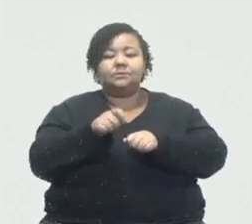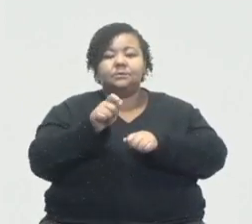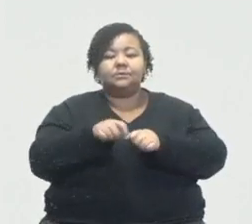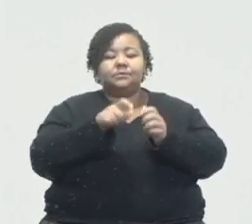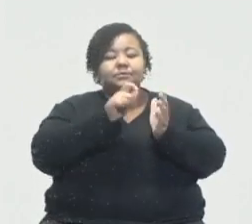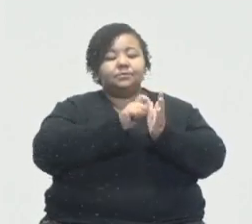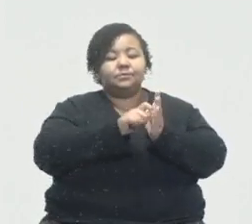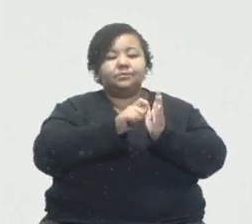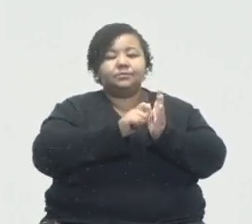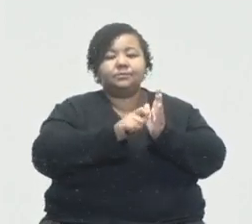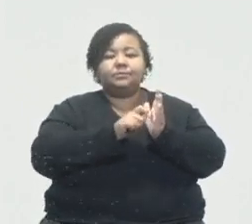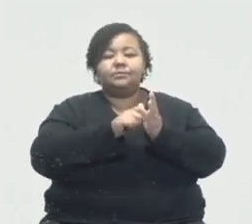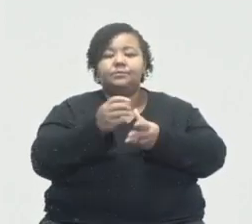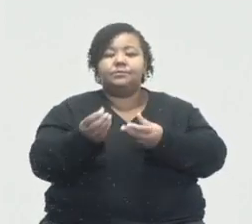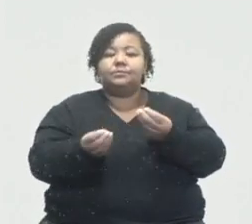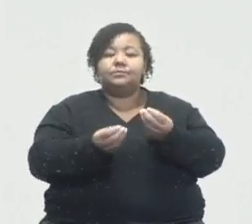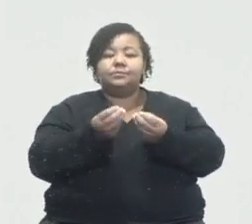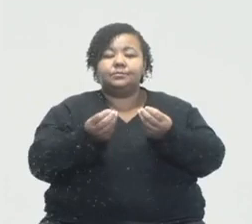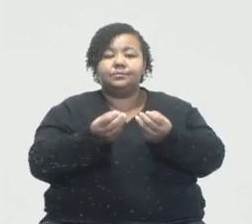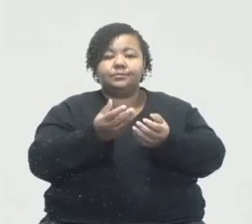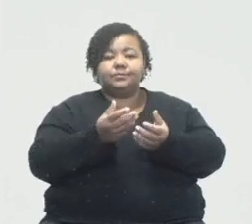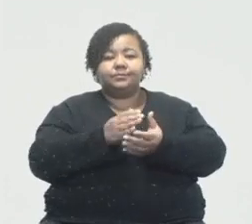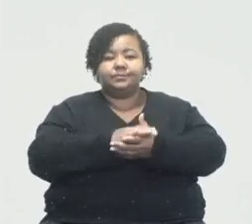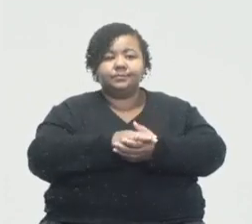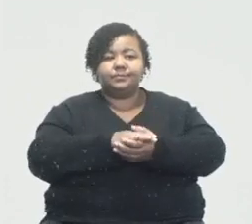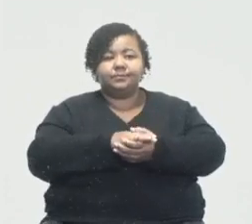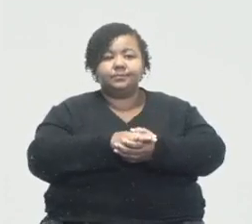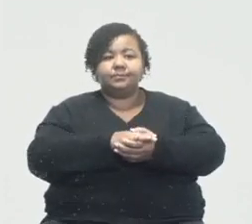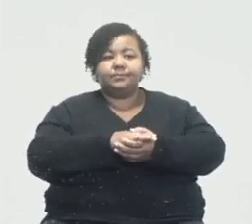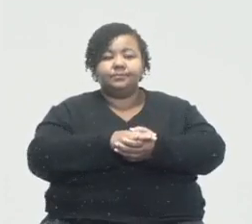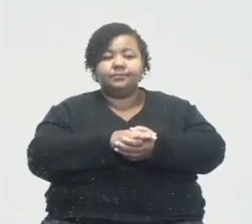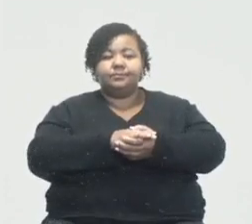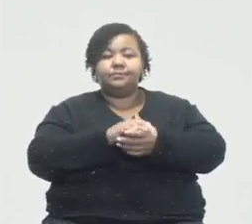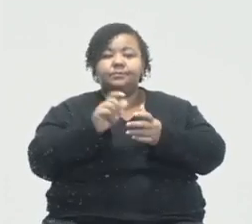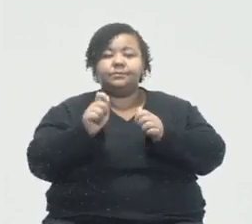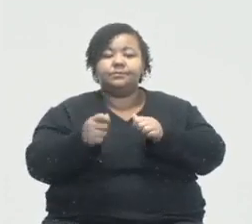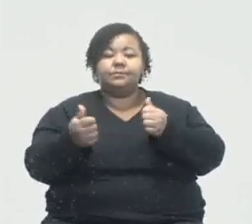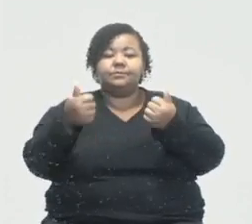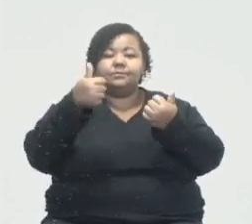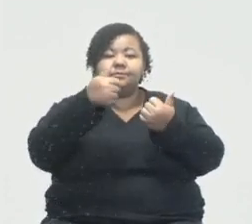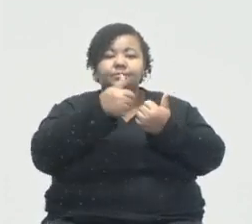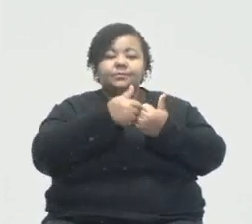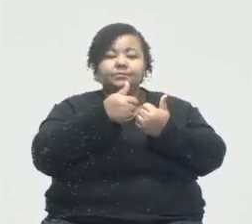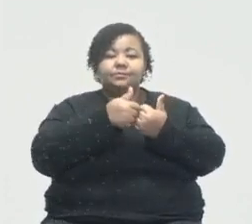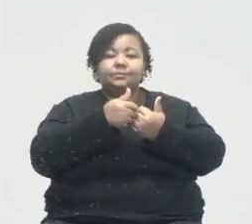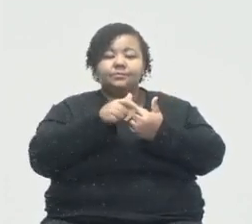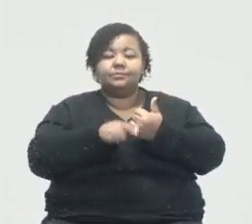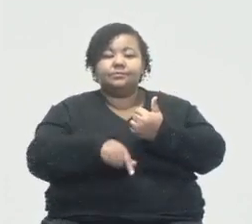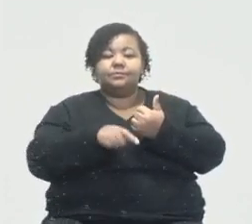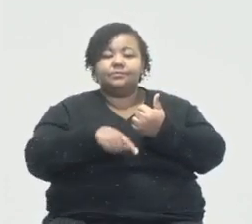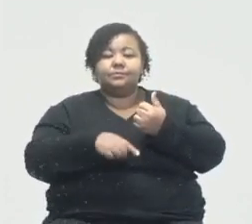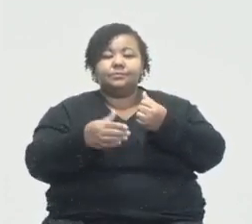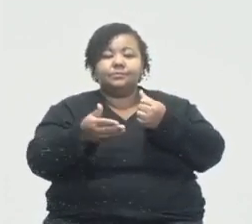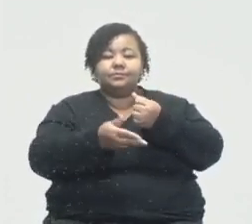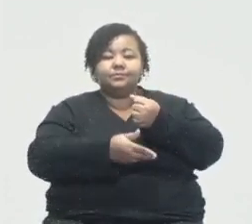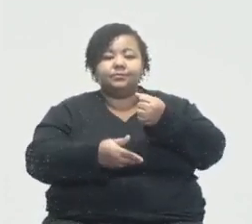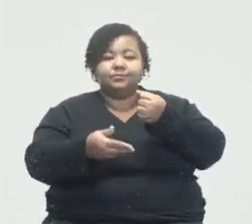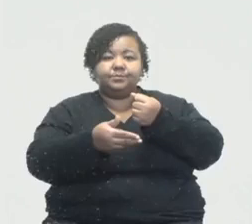pode escrevê-lo da seguinte forma. Nós podemos representá-lo com relação à